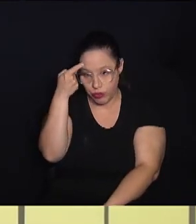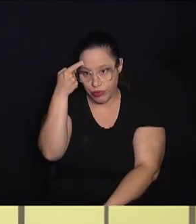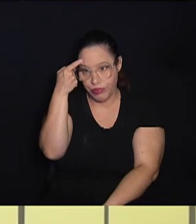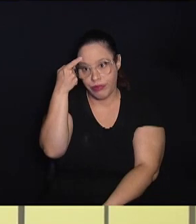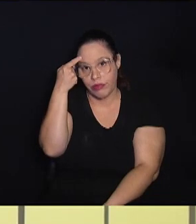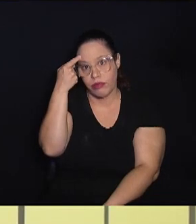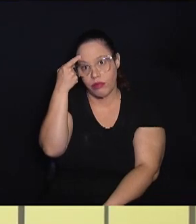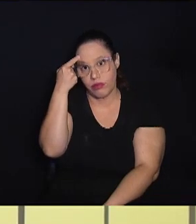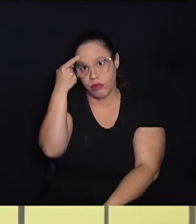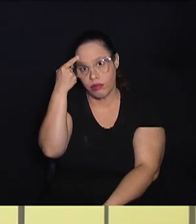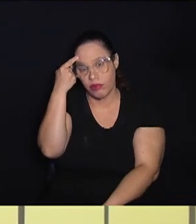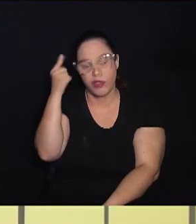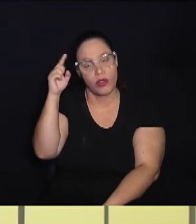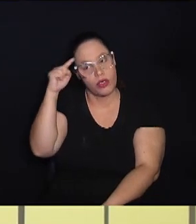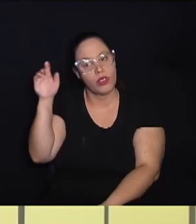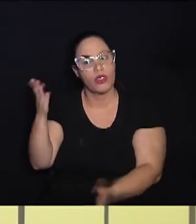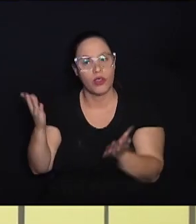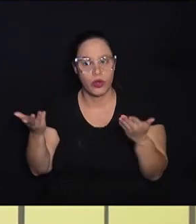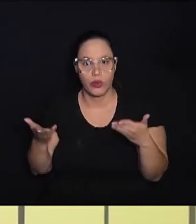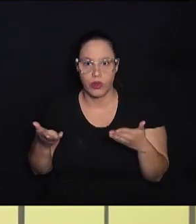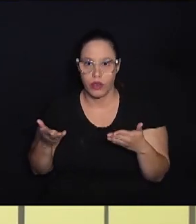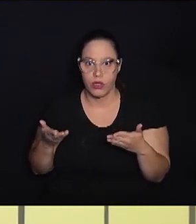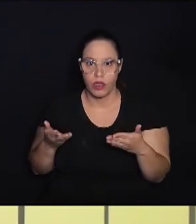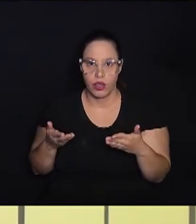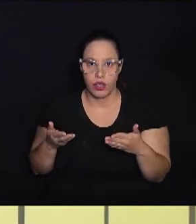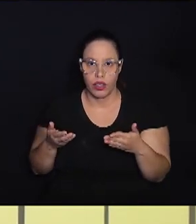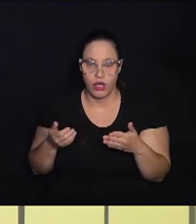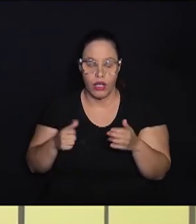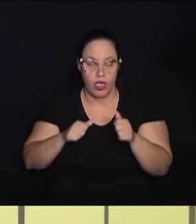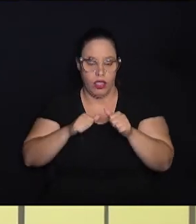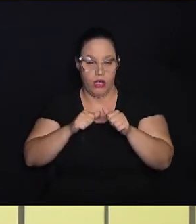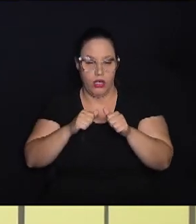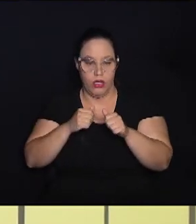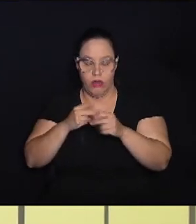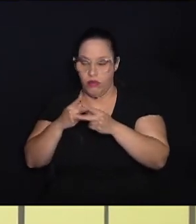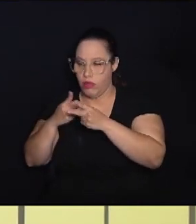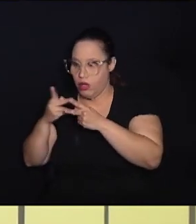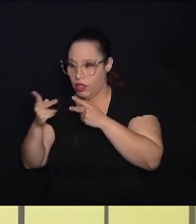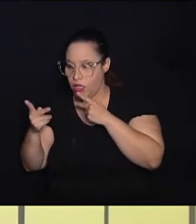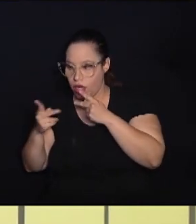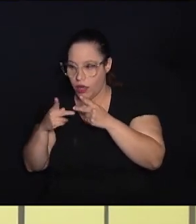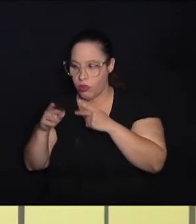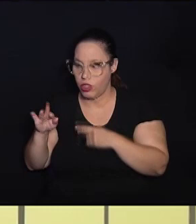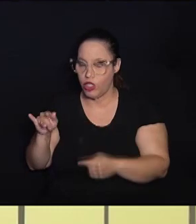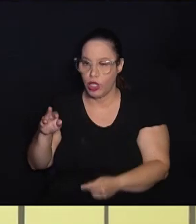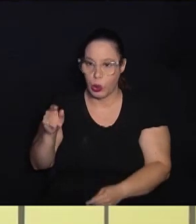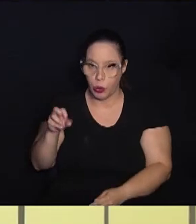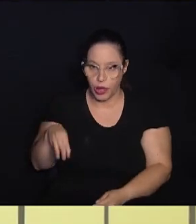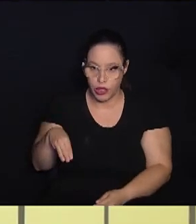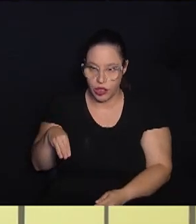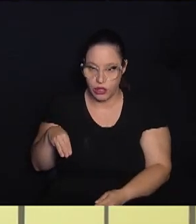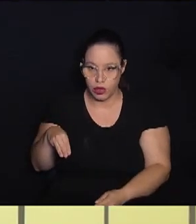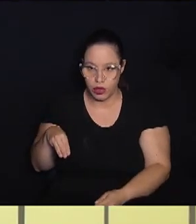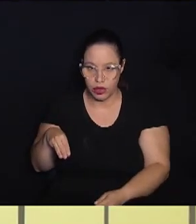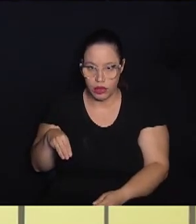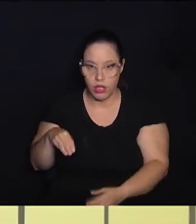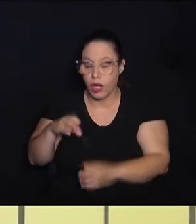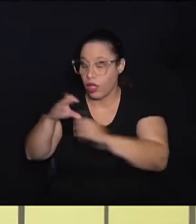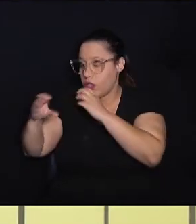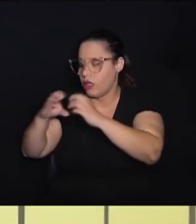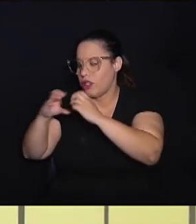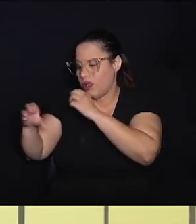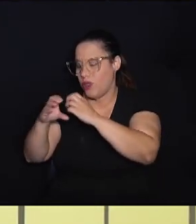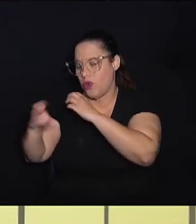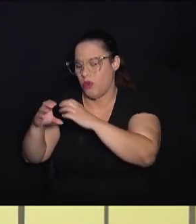eh dos dias de hoje que a gente transmite a linguagem para chegar em mais pessoas que a gente quer comunicar porque a gente quer